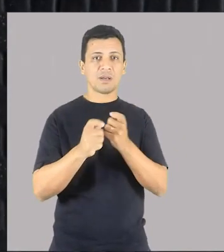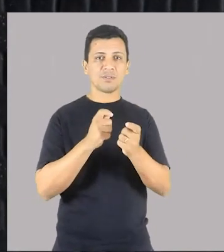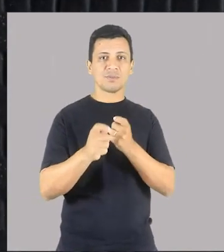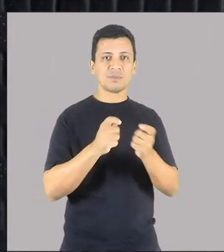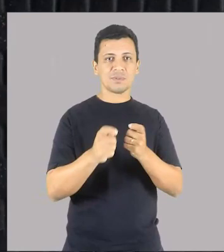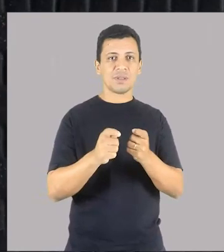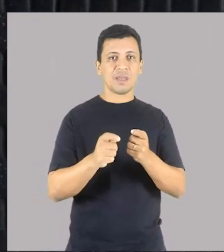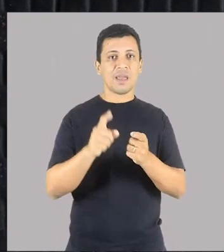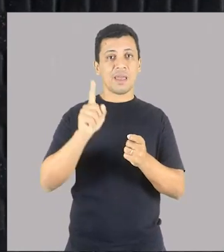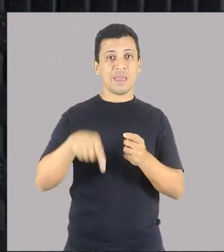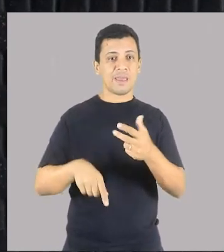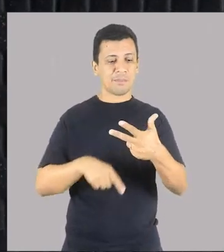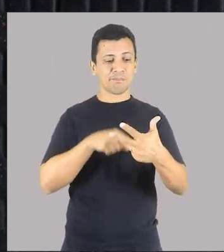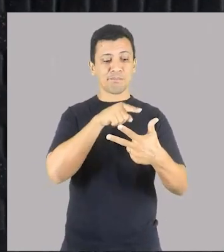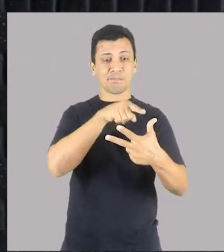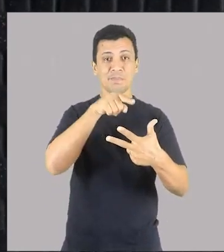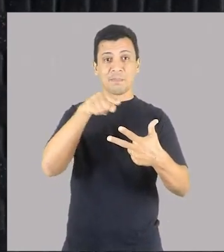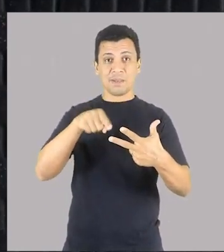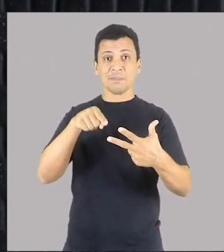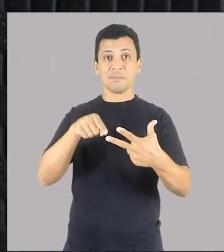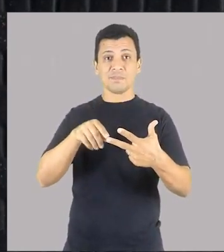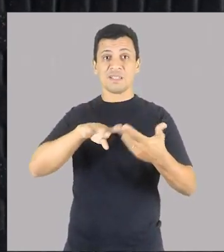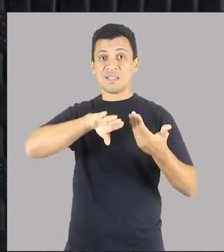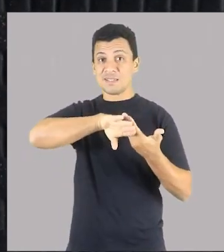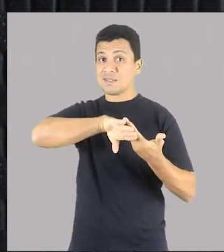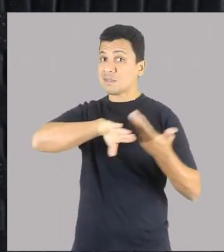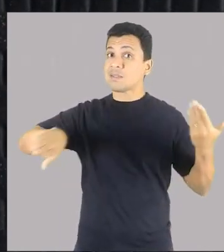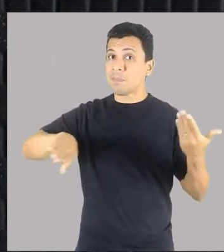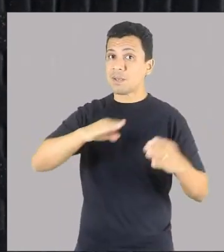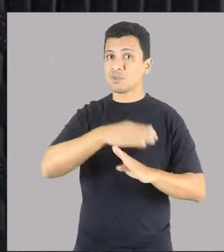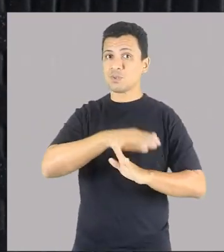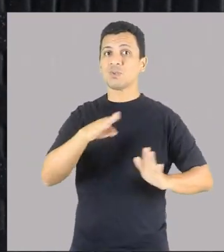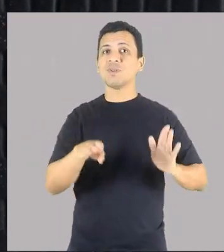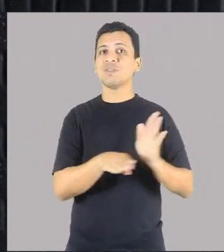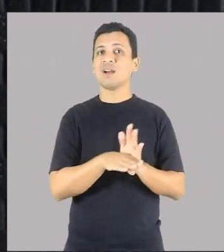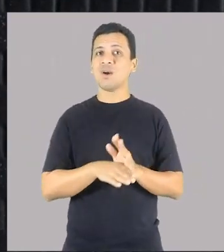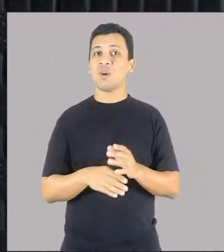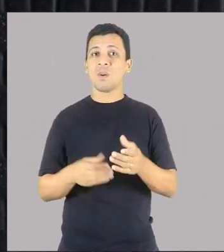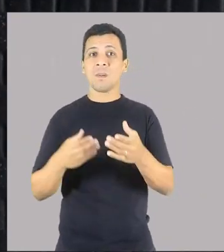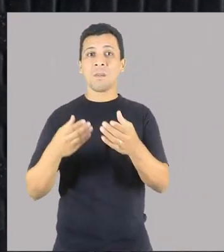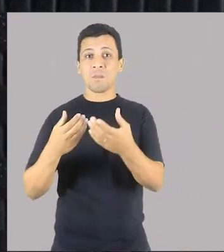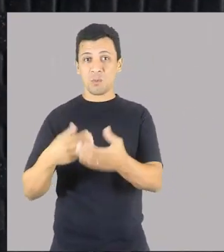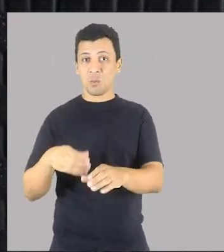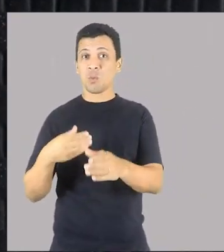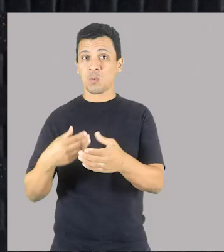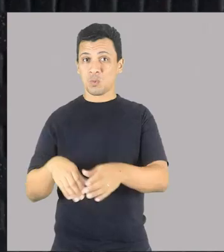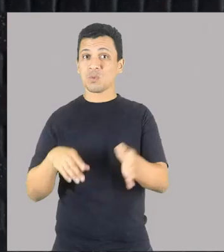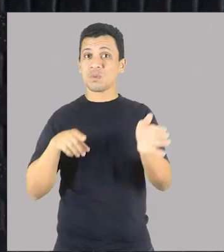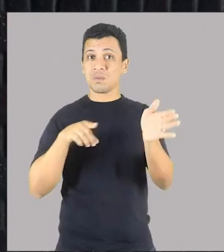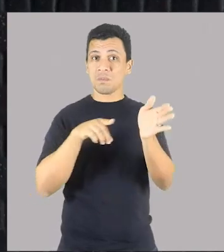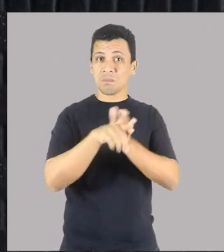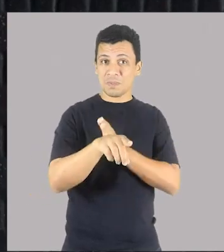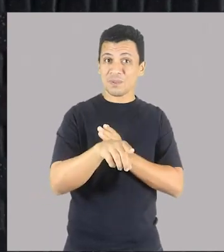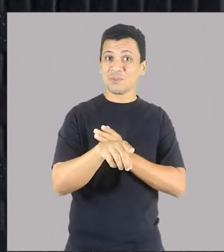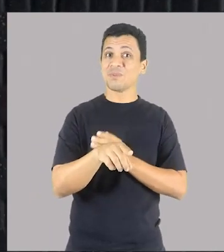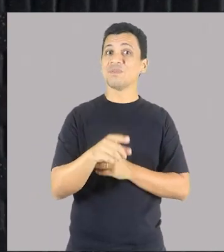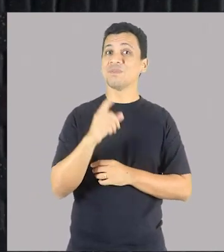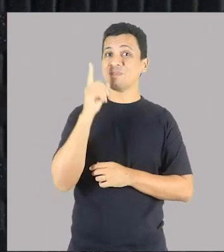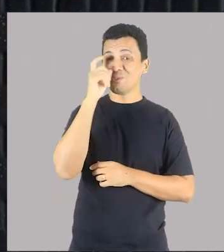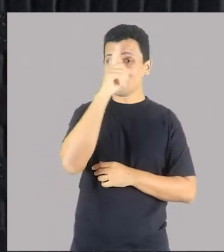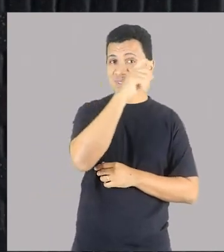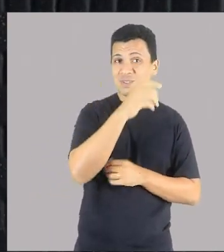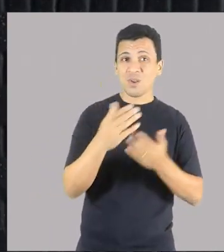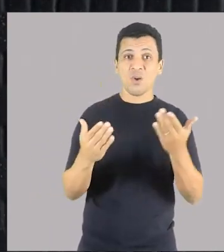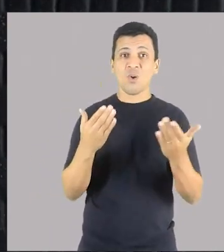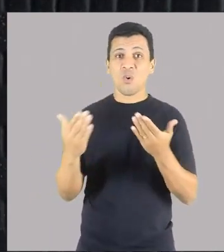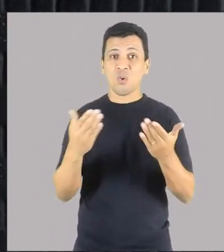numa separação absoluta. E em provas, isso pode ser cobrado de maneira ardilosa, ou seja, uma comparação com o sistema